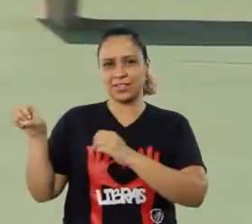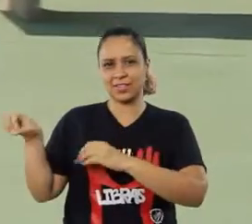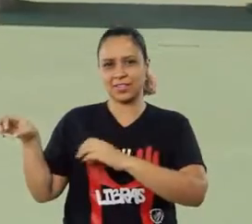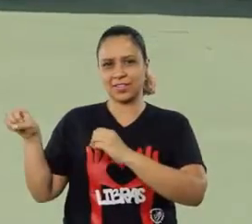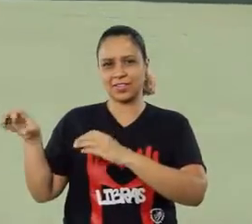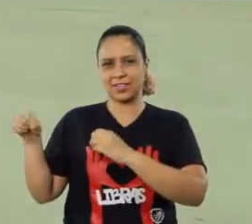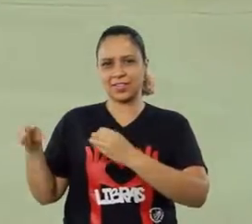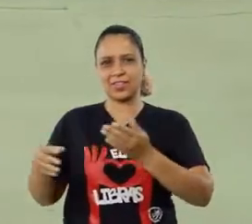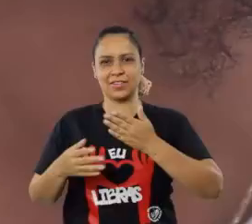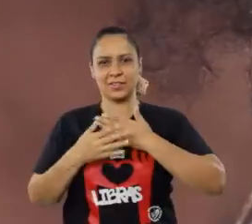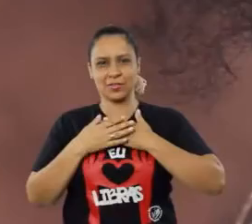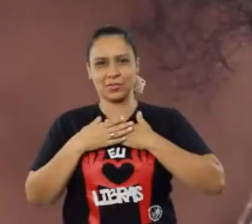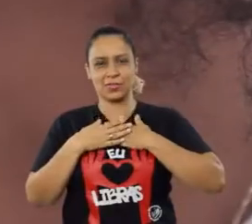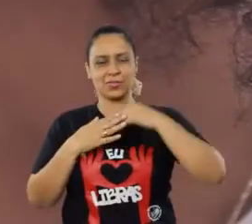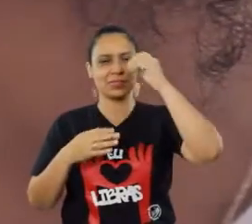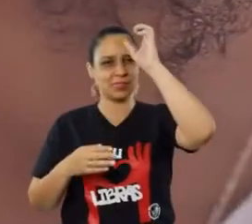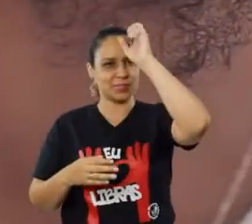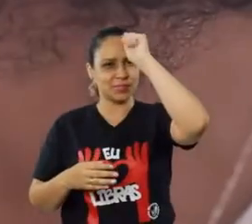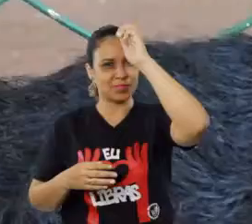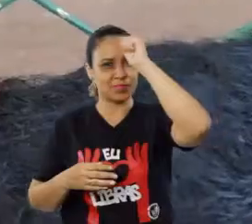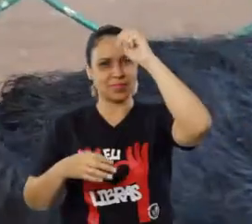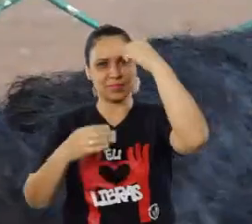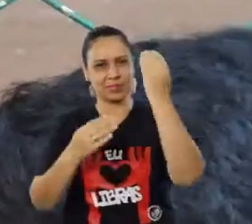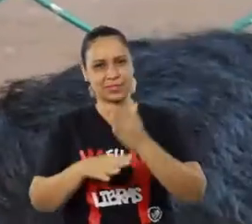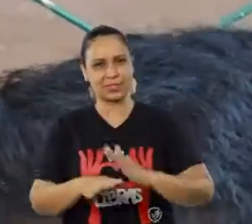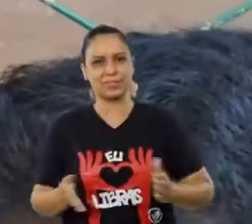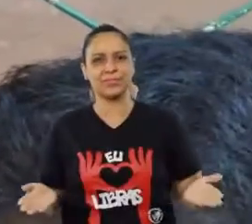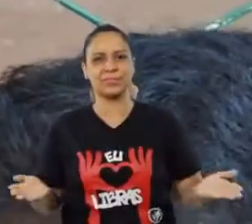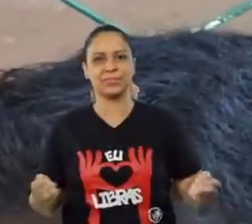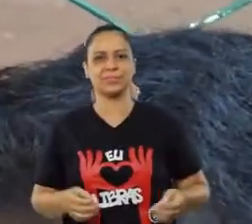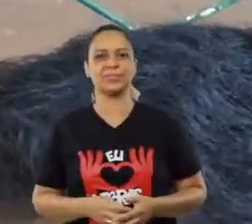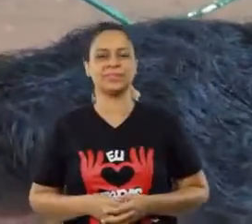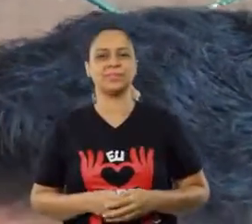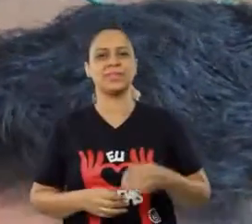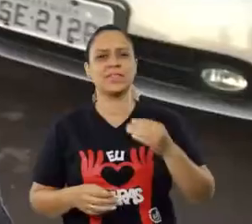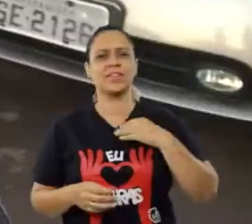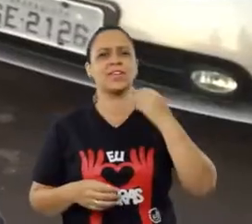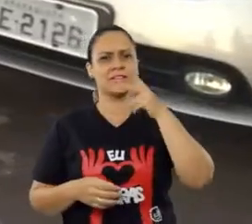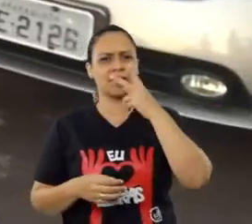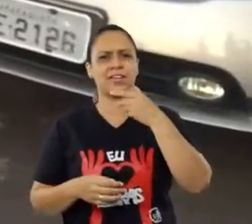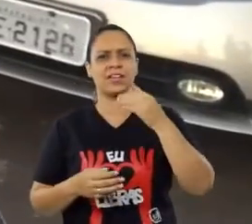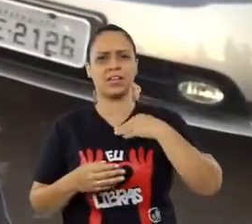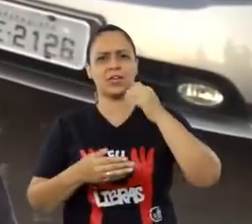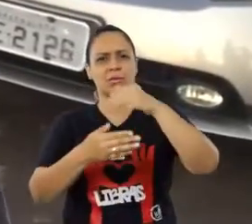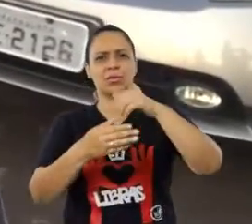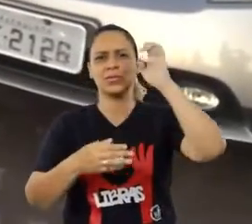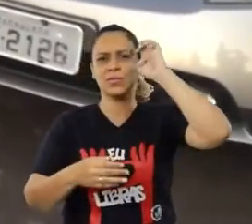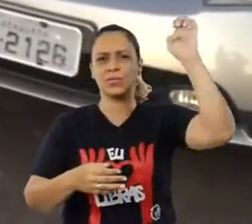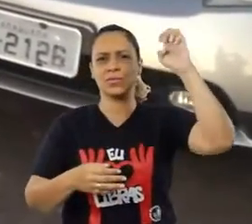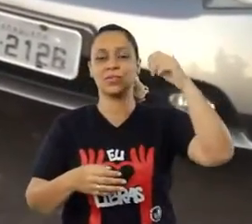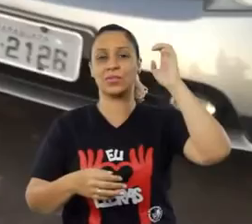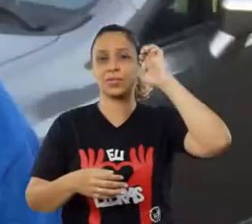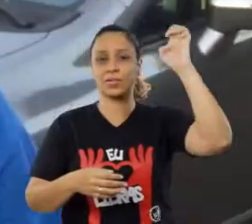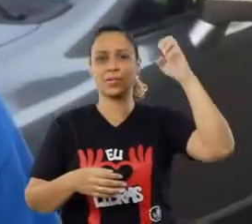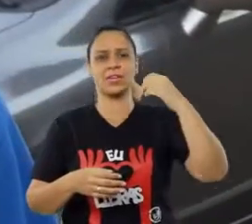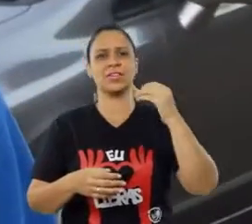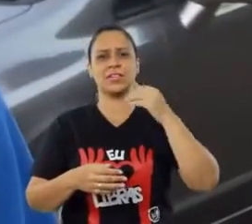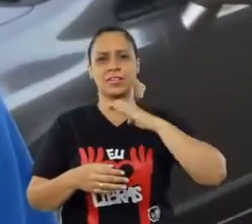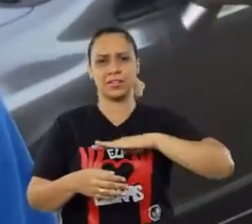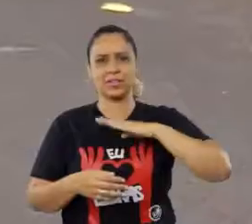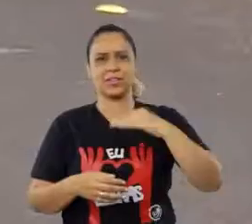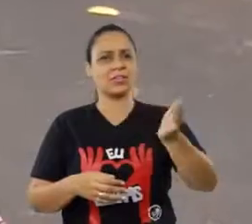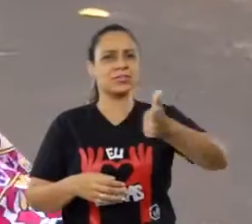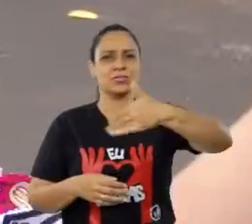eu sou mente eu já me decidi é um bocadinho edinho para a cidade de araraquara é tudo com